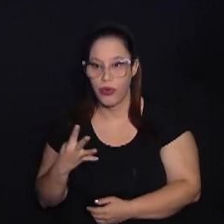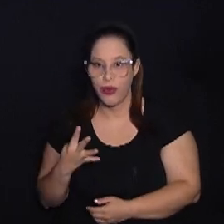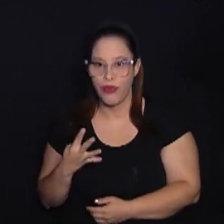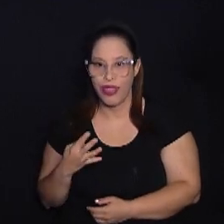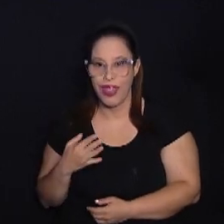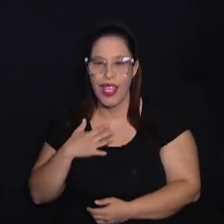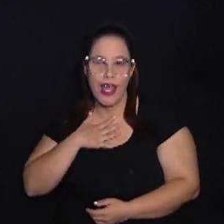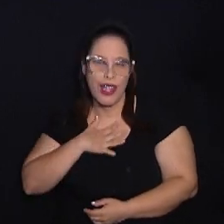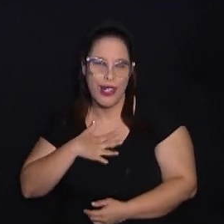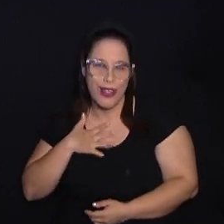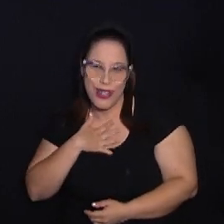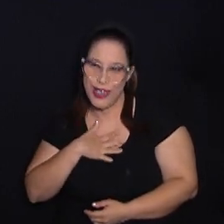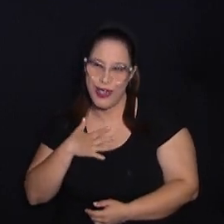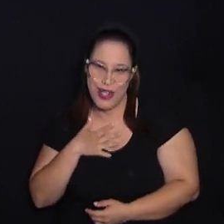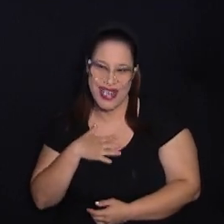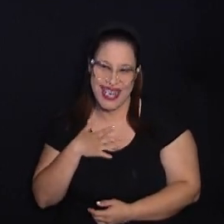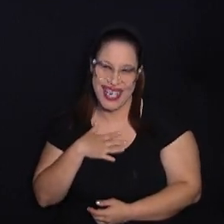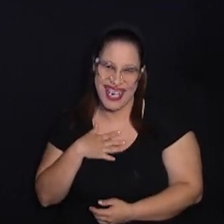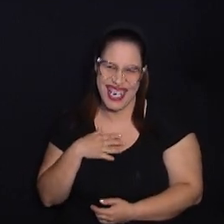da classe.